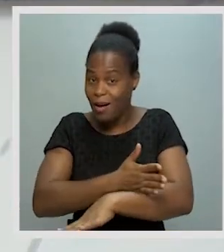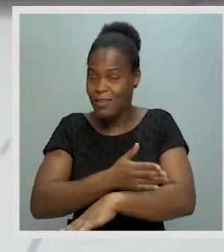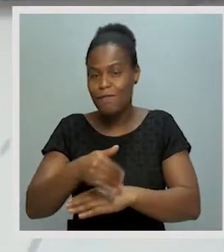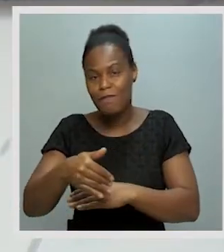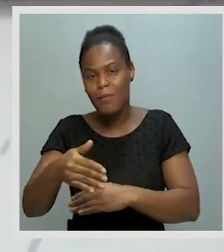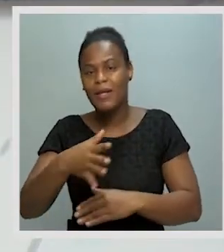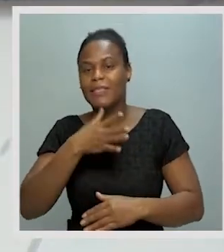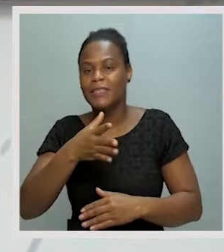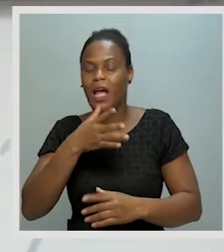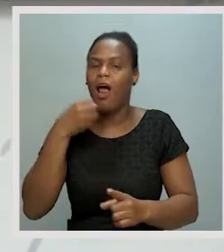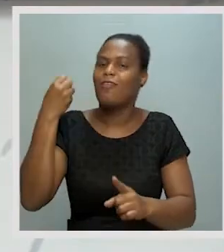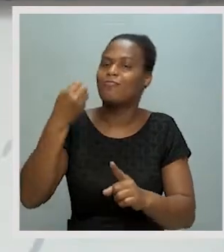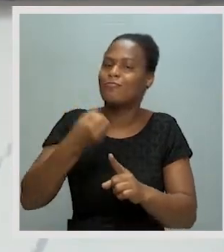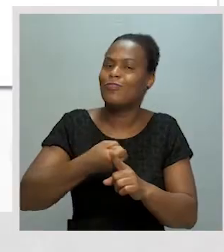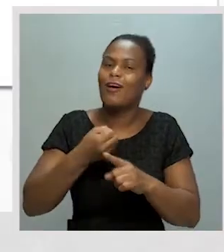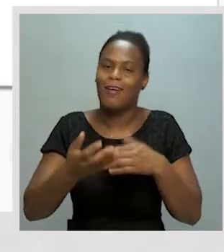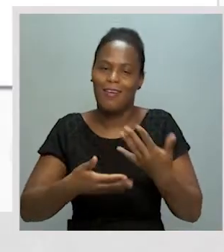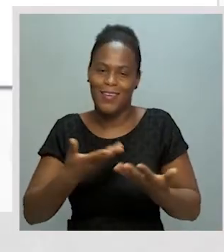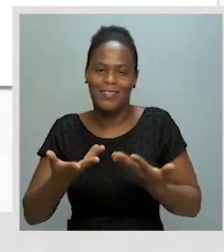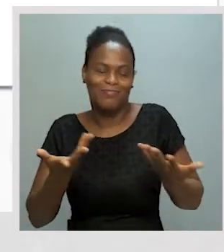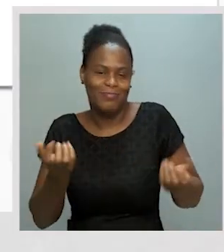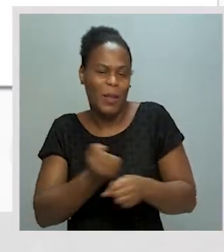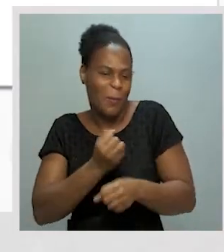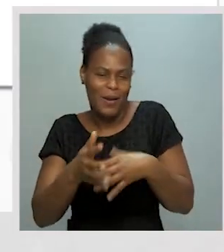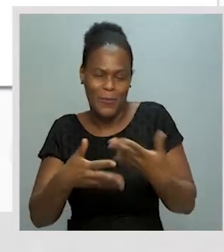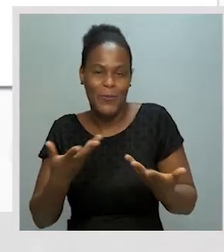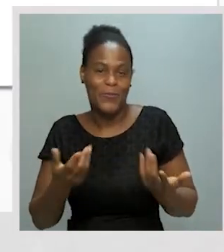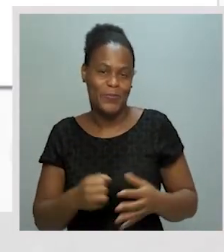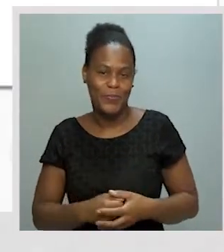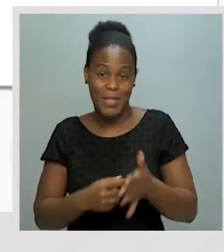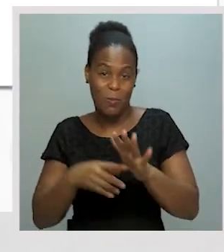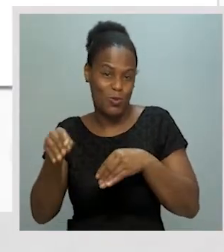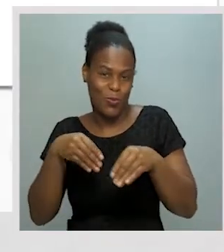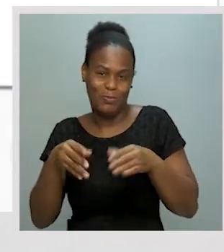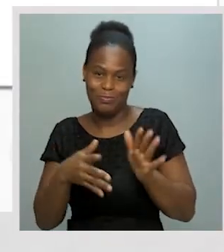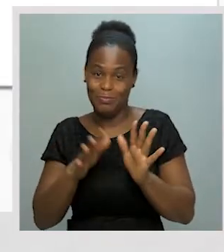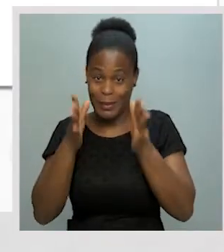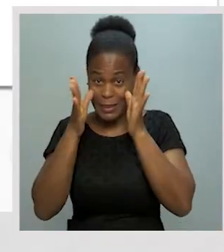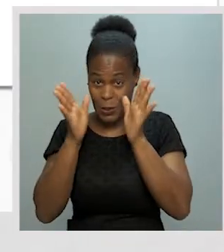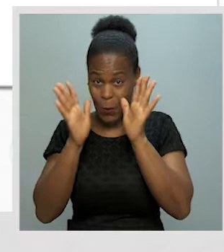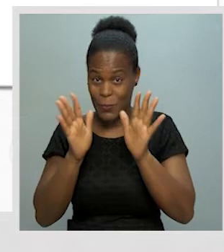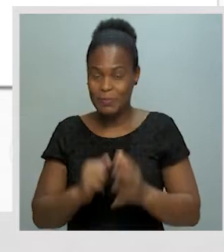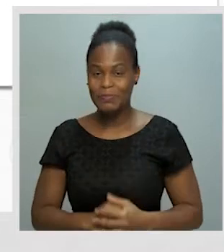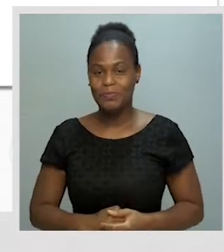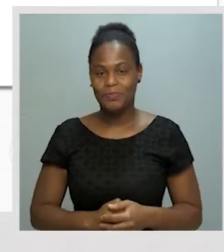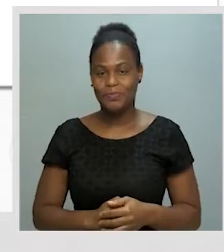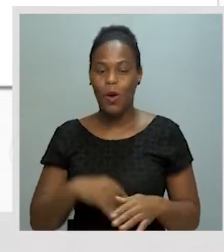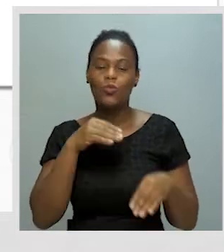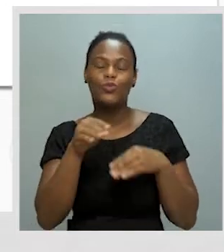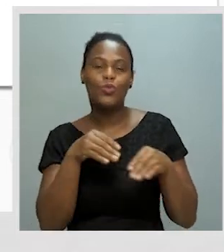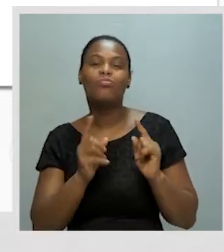um pequeno desafio. Vamos lá, prestam atenção. O desafio